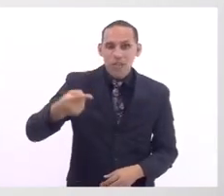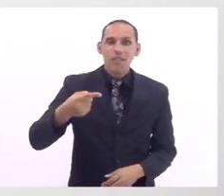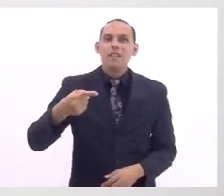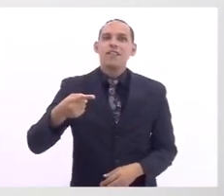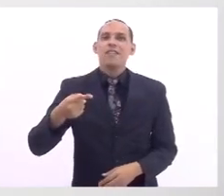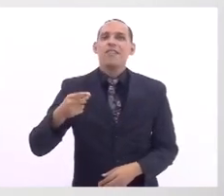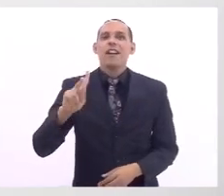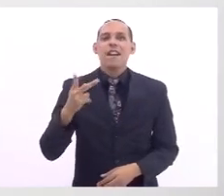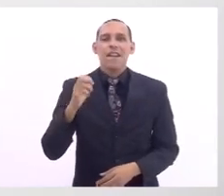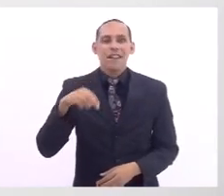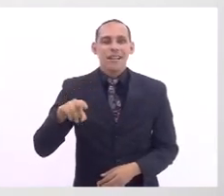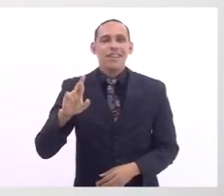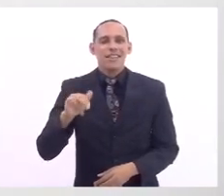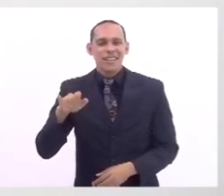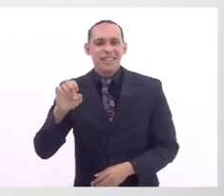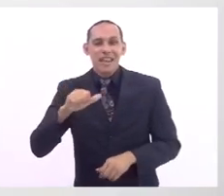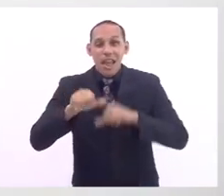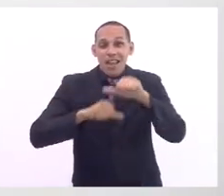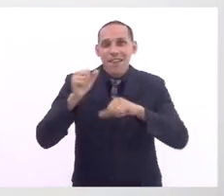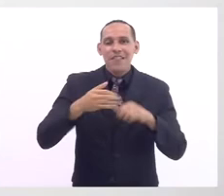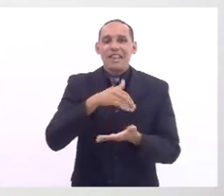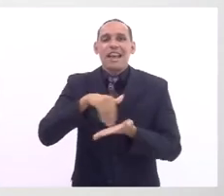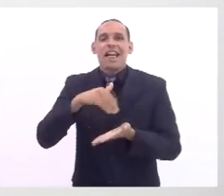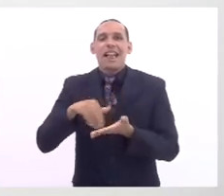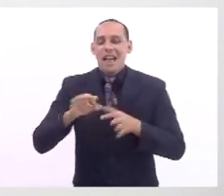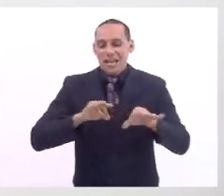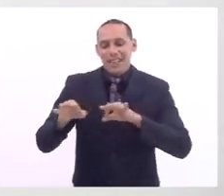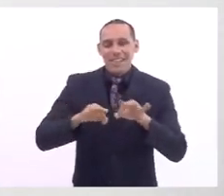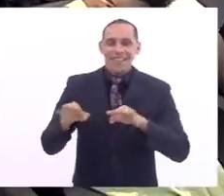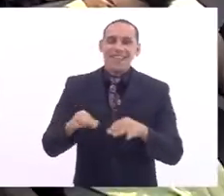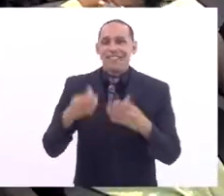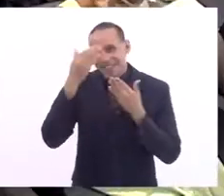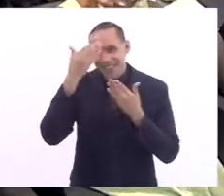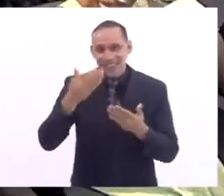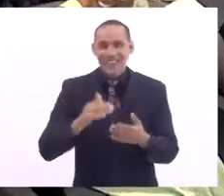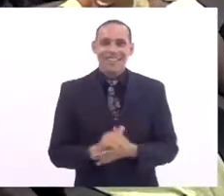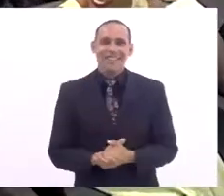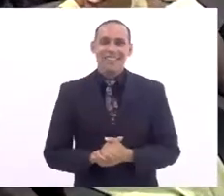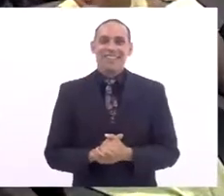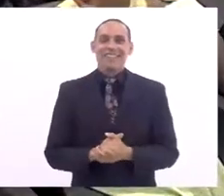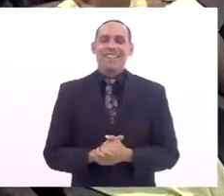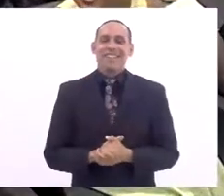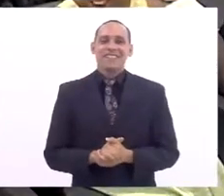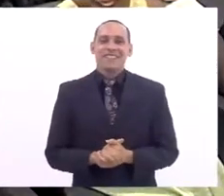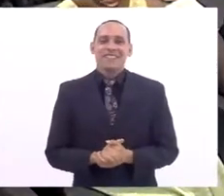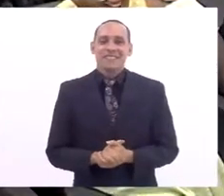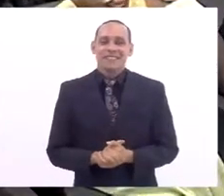o Henrique precisa secretário de planejamento Obrigado pessoal ó G1